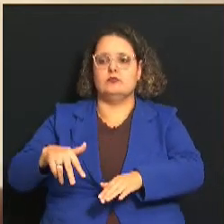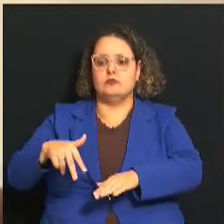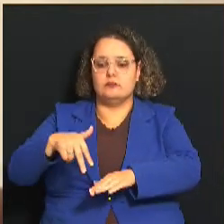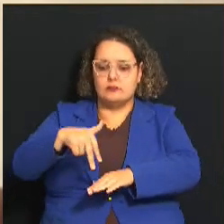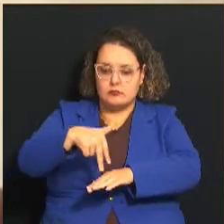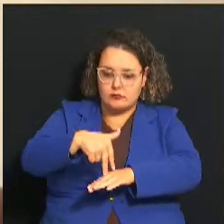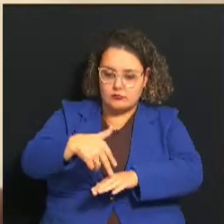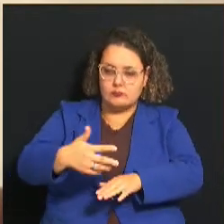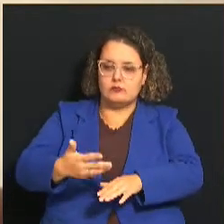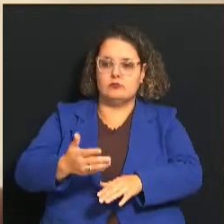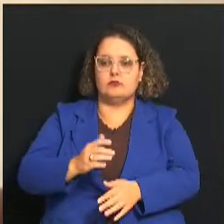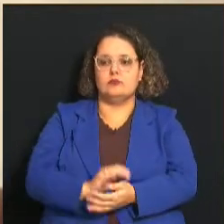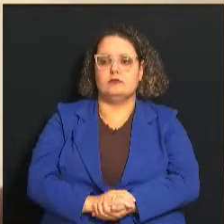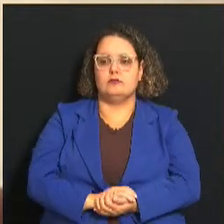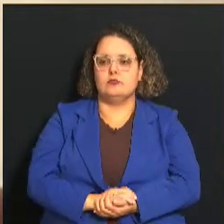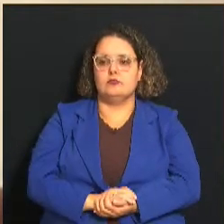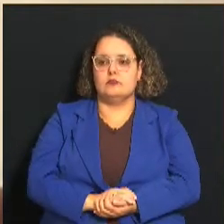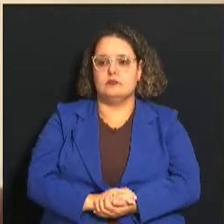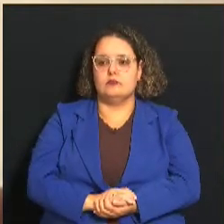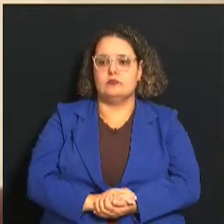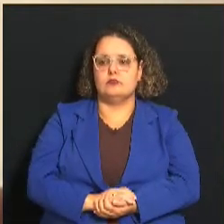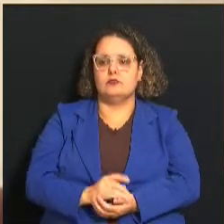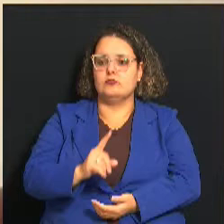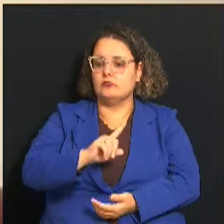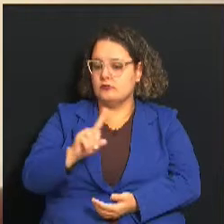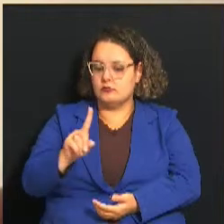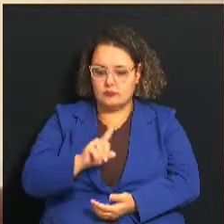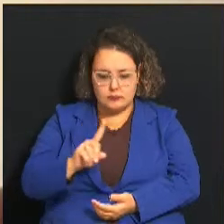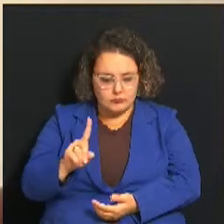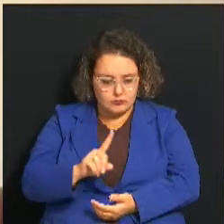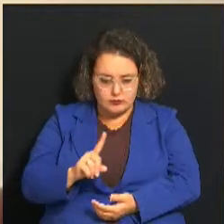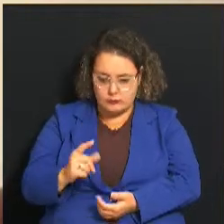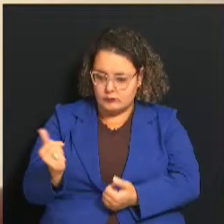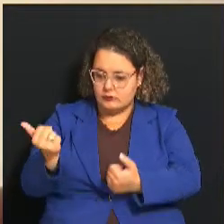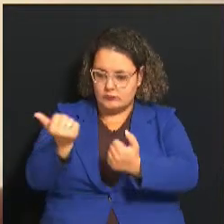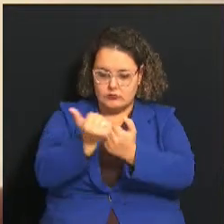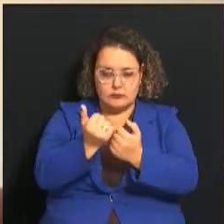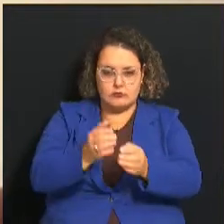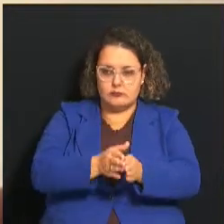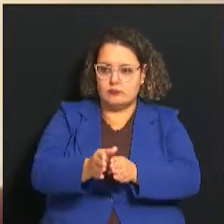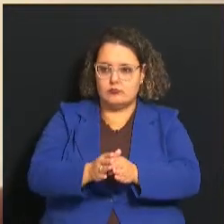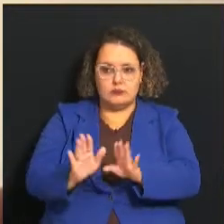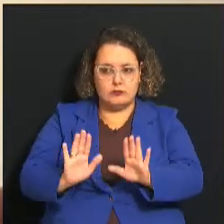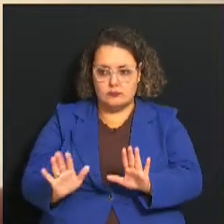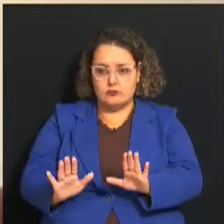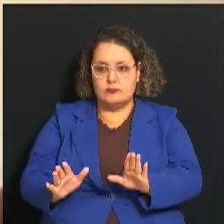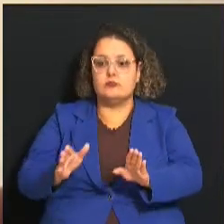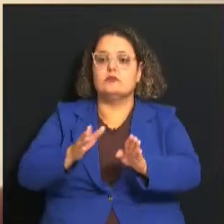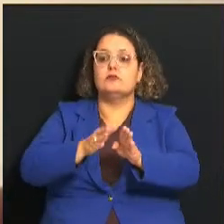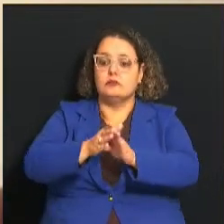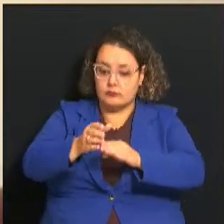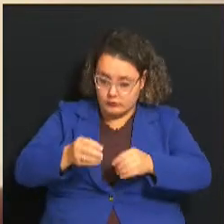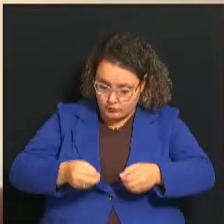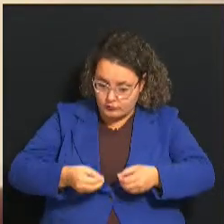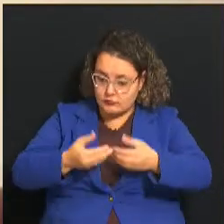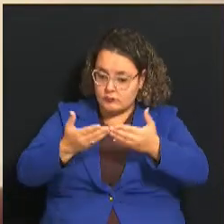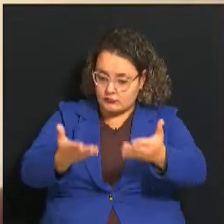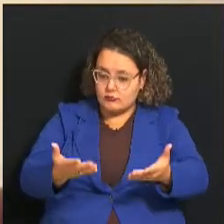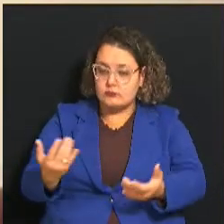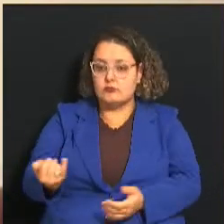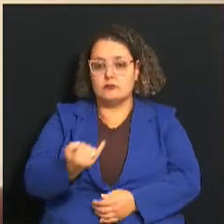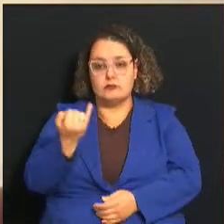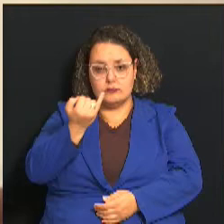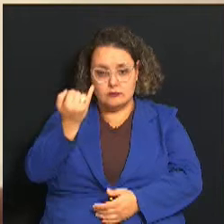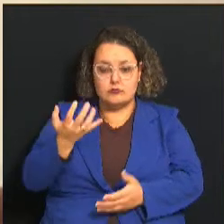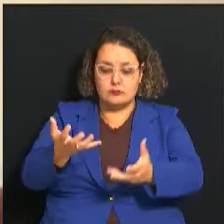posicionamento, e isso não vai suprimir o papel dos conselhos, né, que cada vez mais nós queremos que seja deliberativo mesmo, então, mas